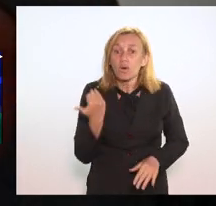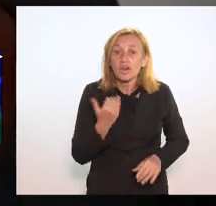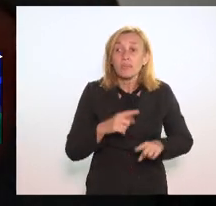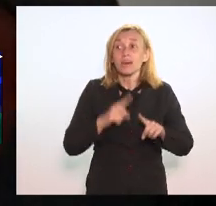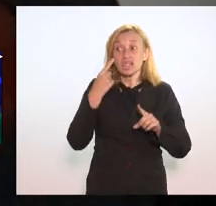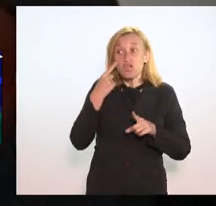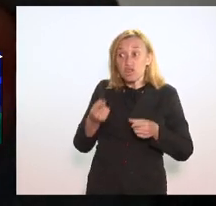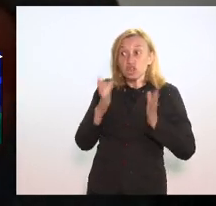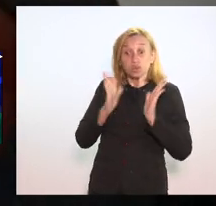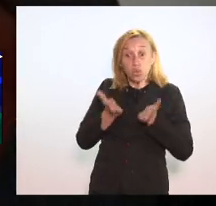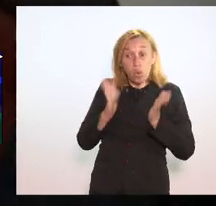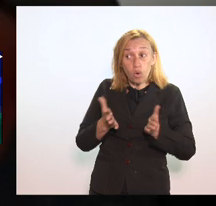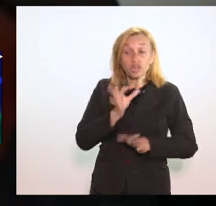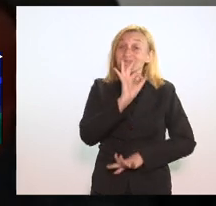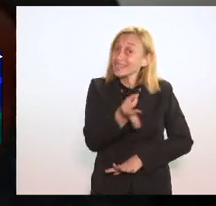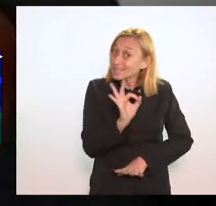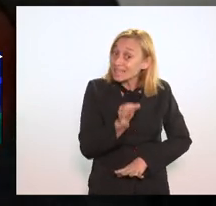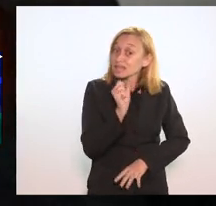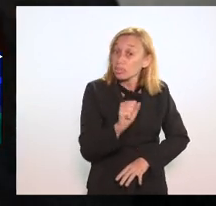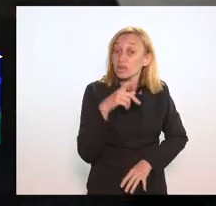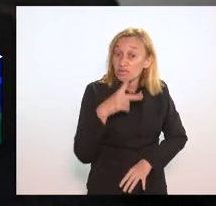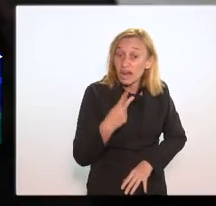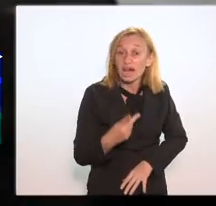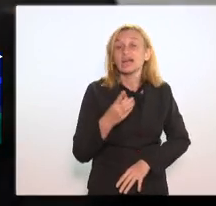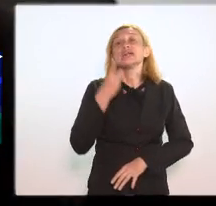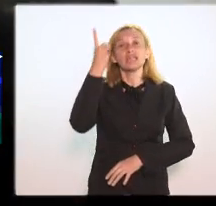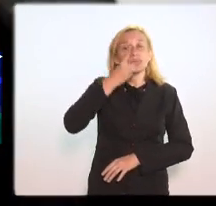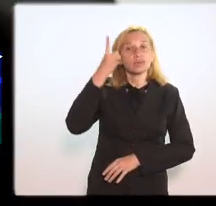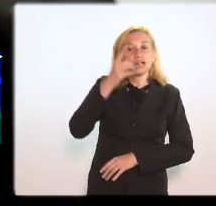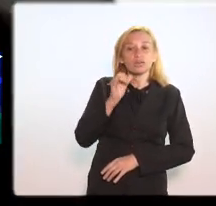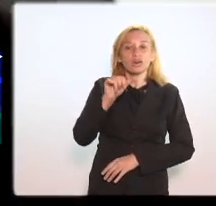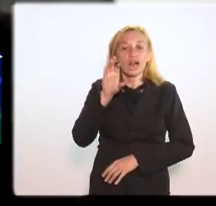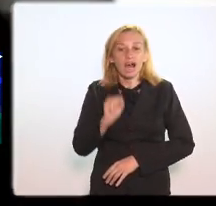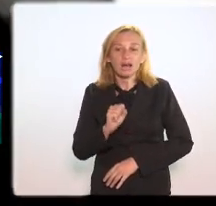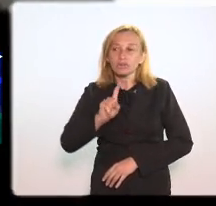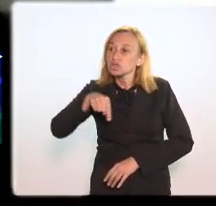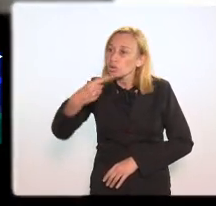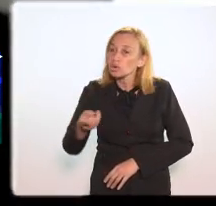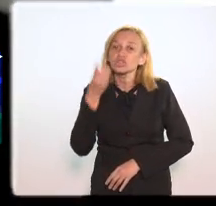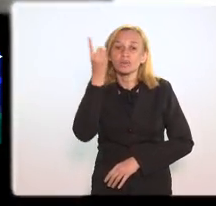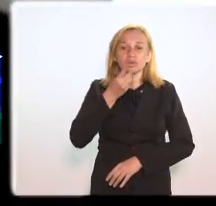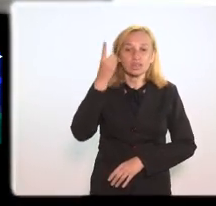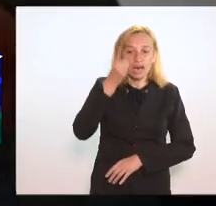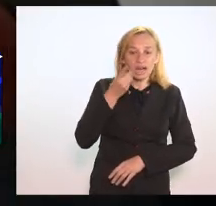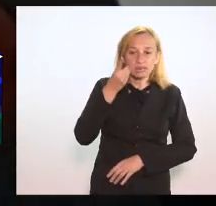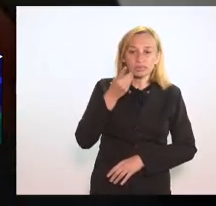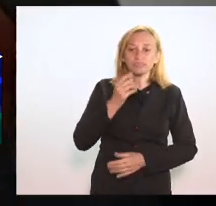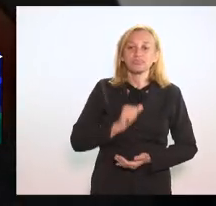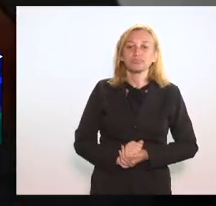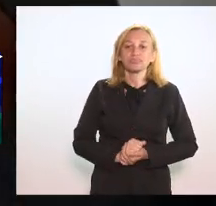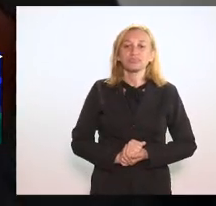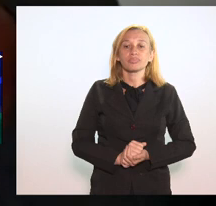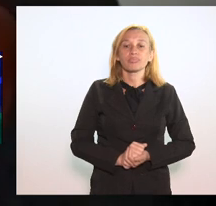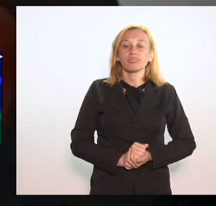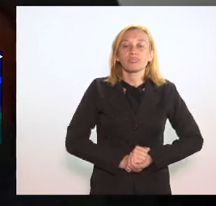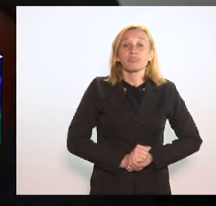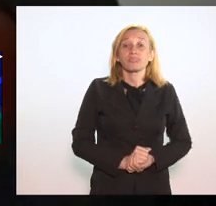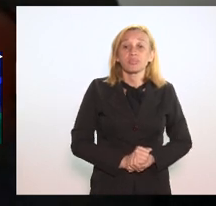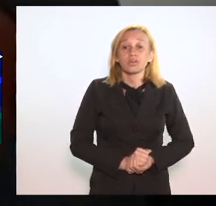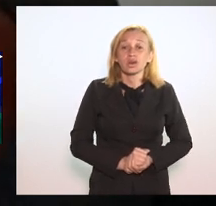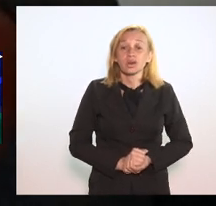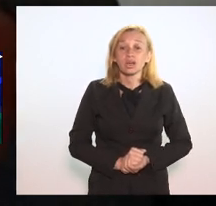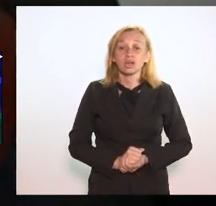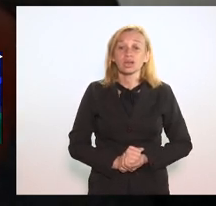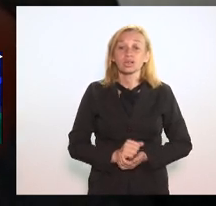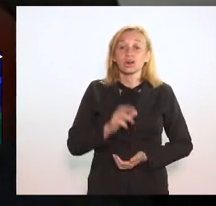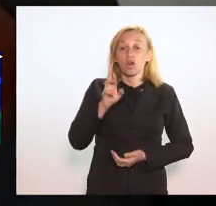aqui esse eu posso garantir o deputado Carlos Macedo e os outros que me ouvem aí acho que você tá citando o seu nome lá cedo com todo o carinho que